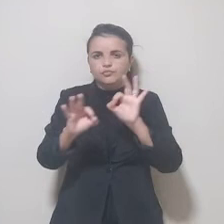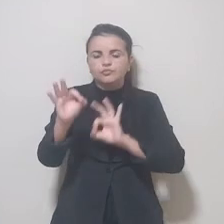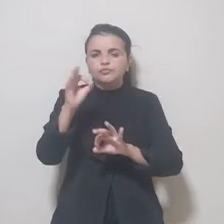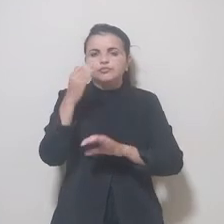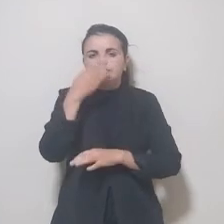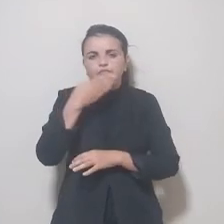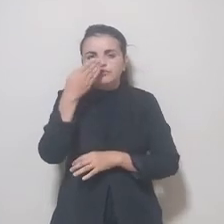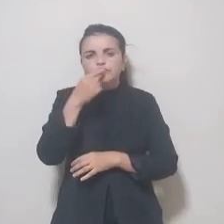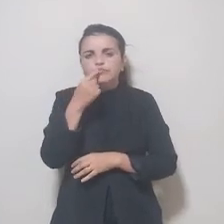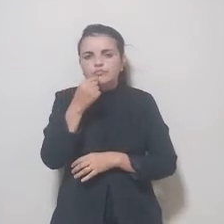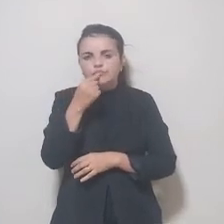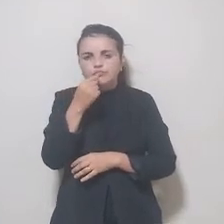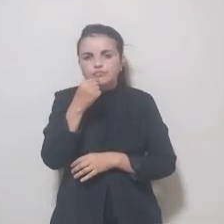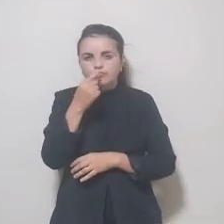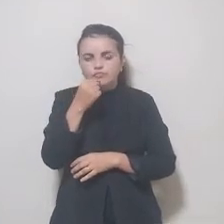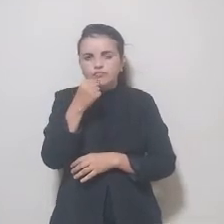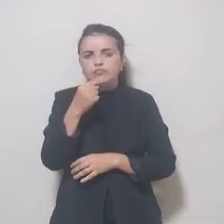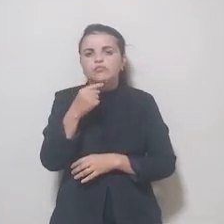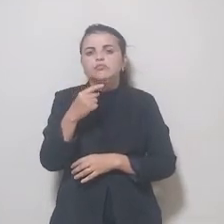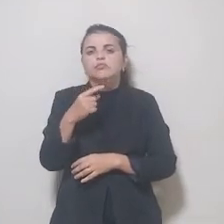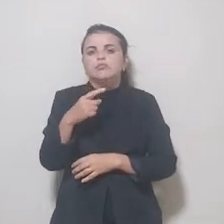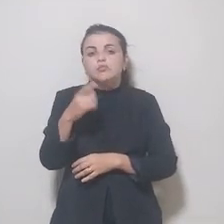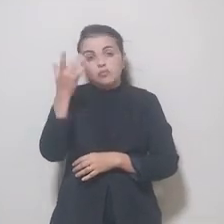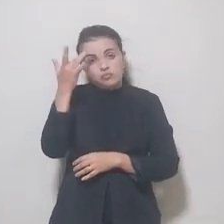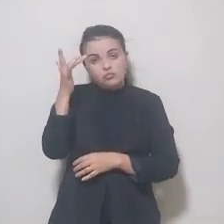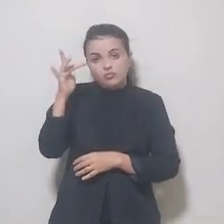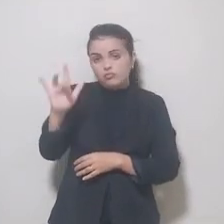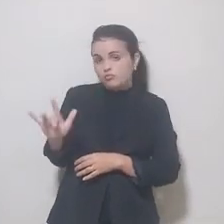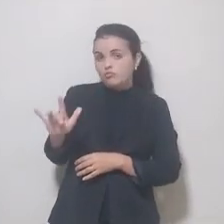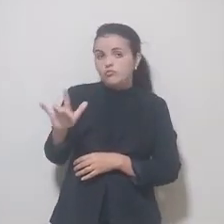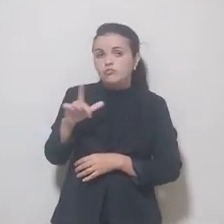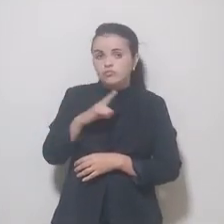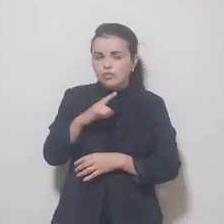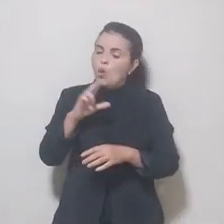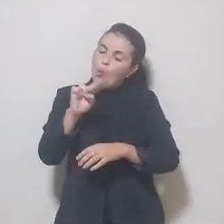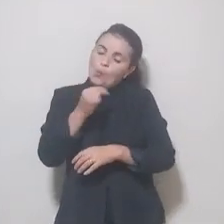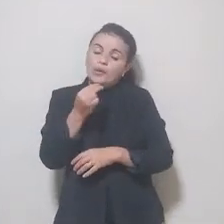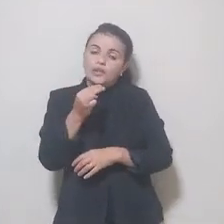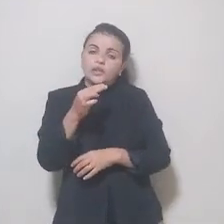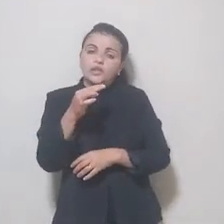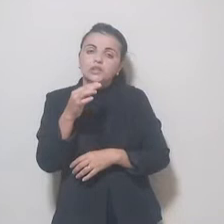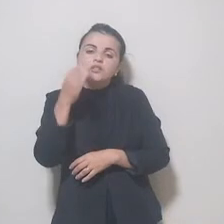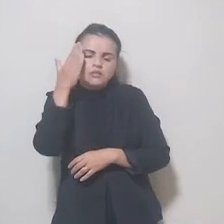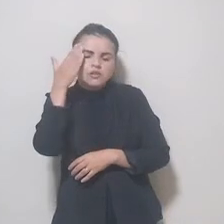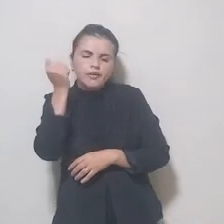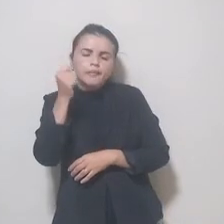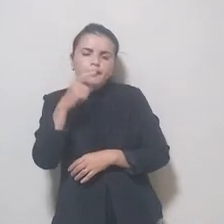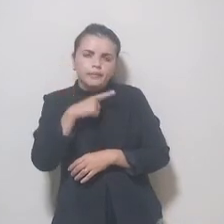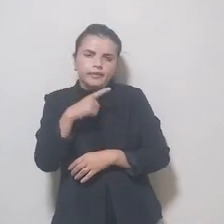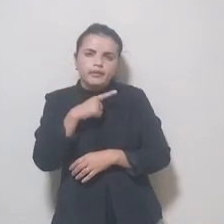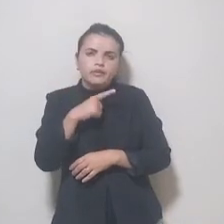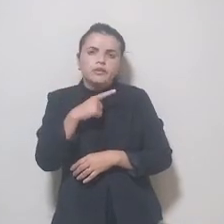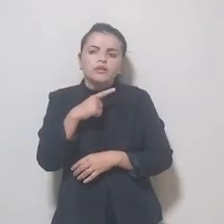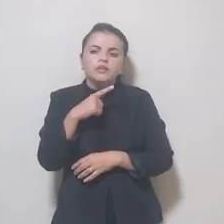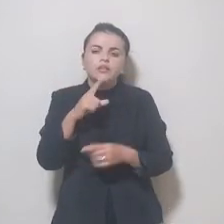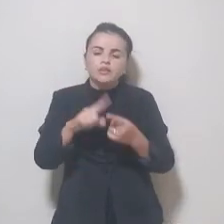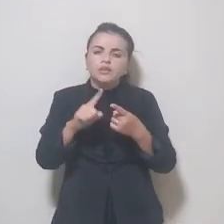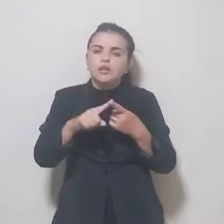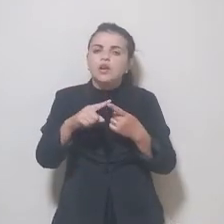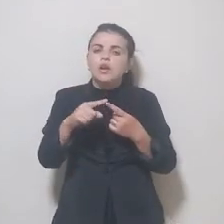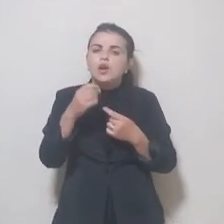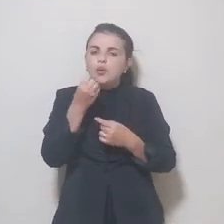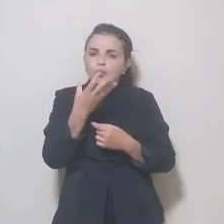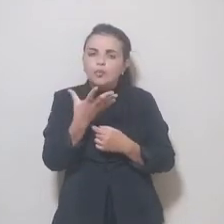Então, essa é a função da insulina. Para quem não conhecia, ou para quem já conhecia, ou até tem uma visão distorcida, é bom que